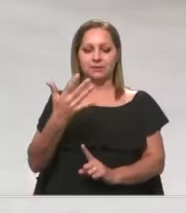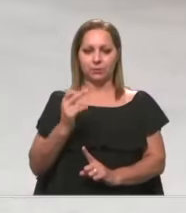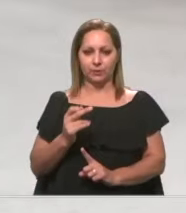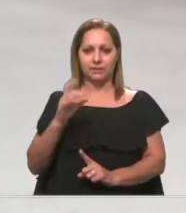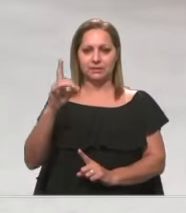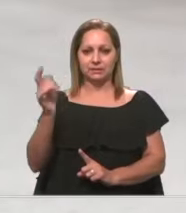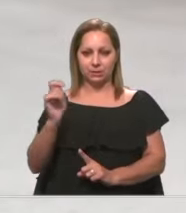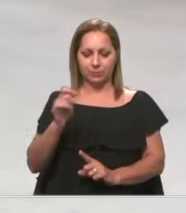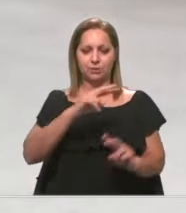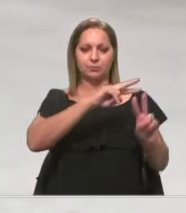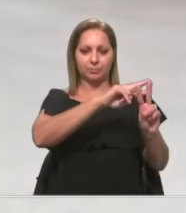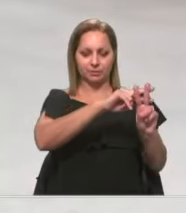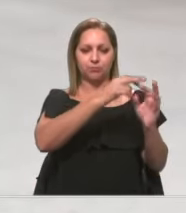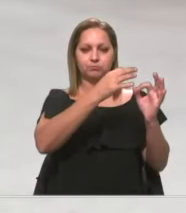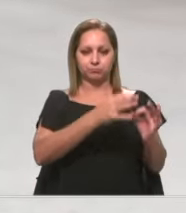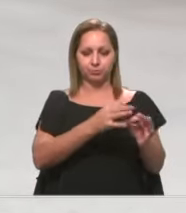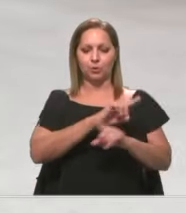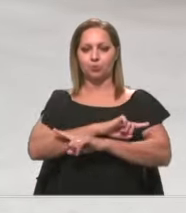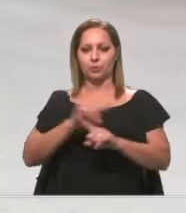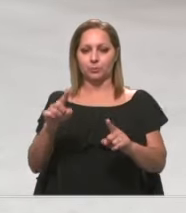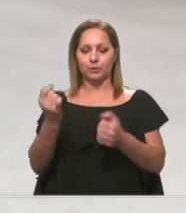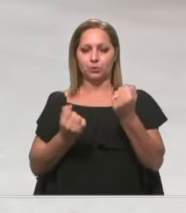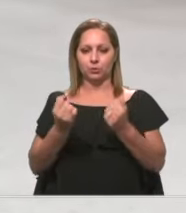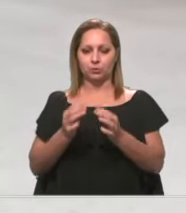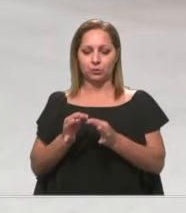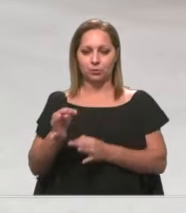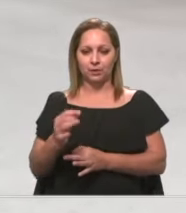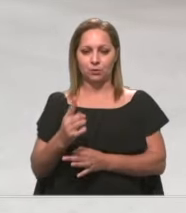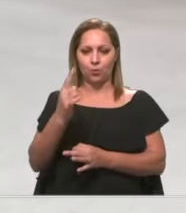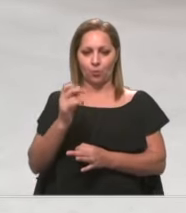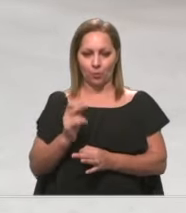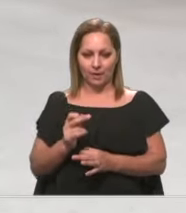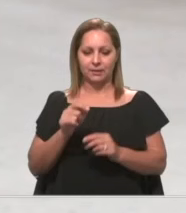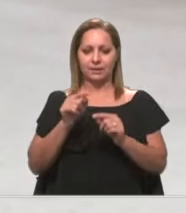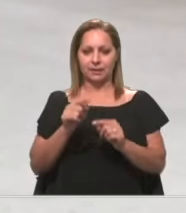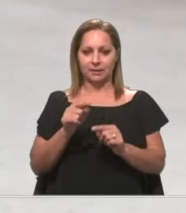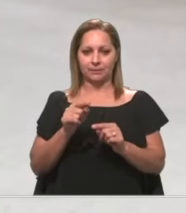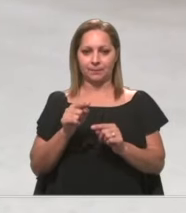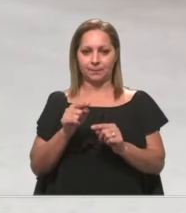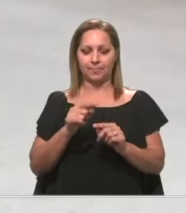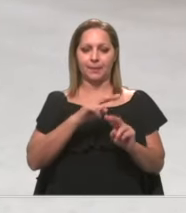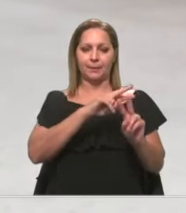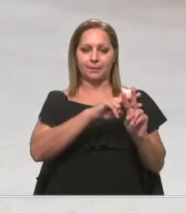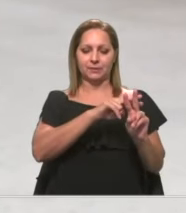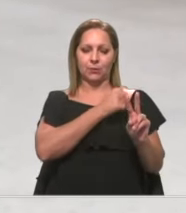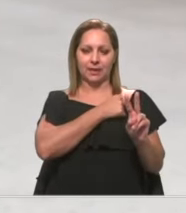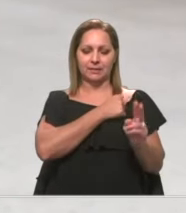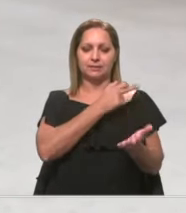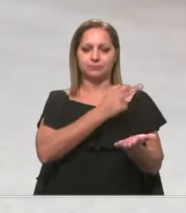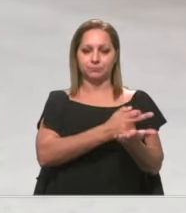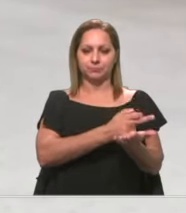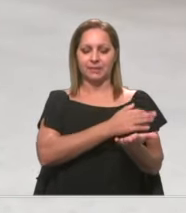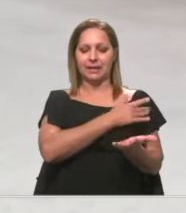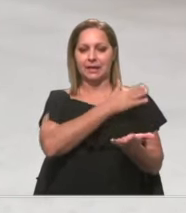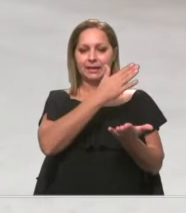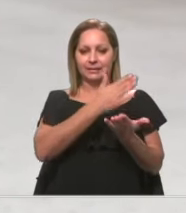5 anos e 6 meses de prisão, fica inibido de conduzir durante 1 ano e vai permanecer em prisão domiciliária até